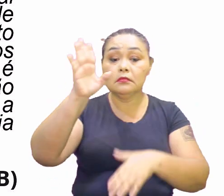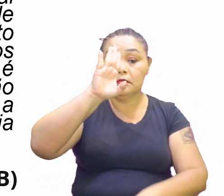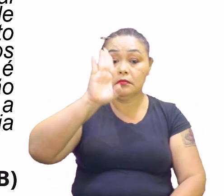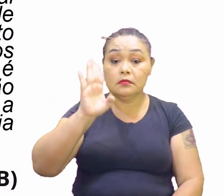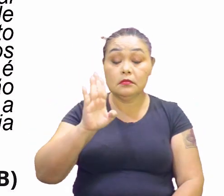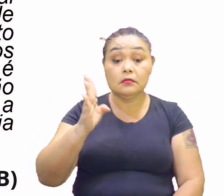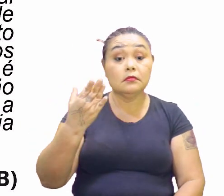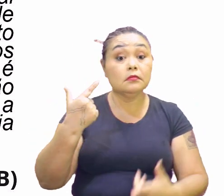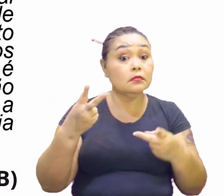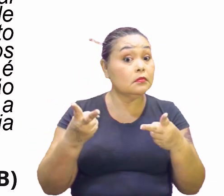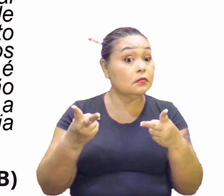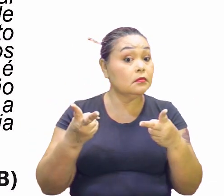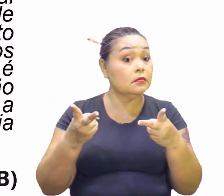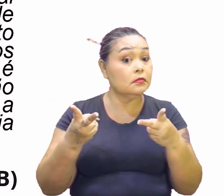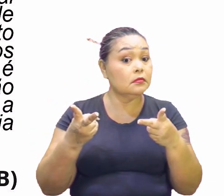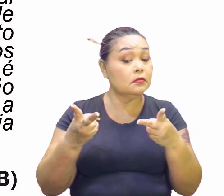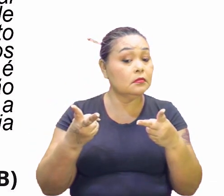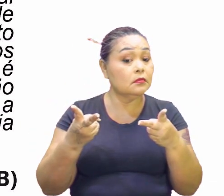conjuntura brasileira,